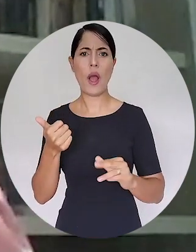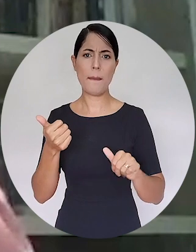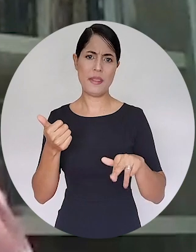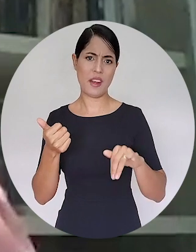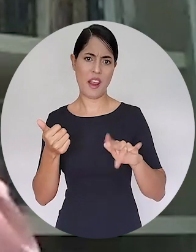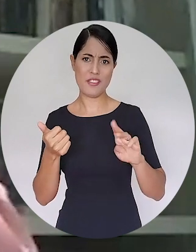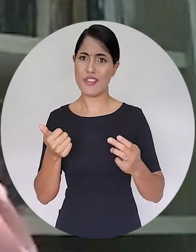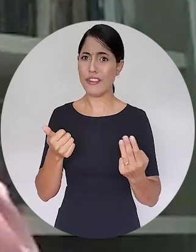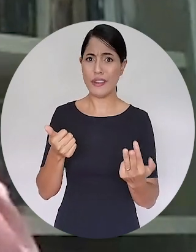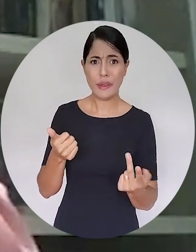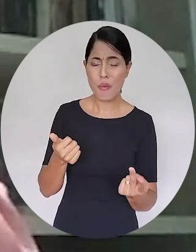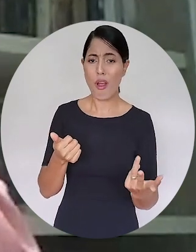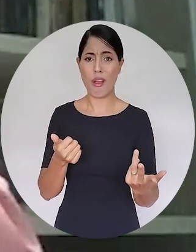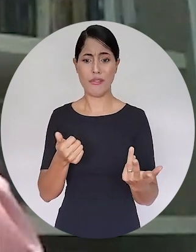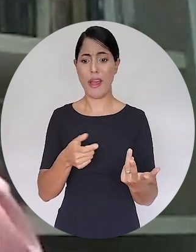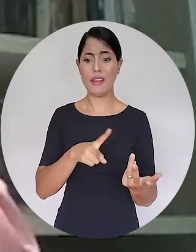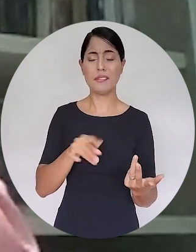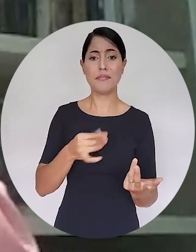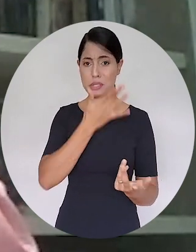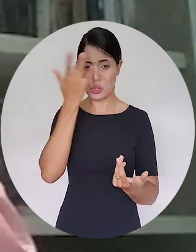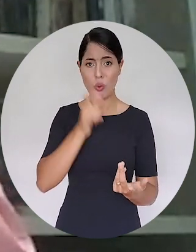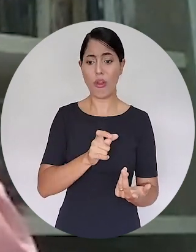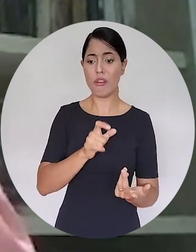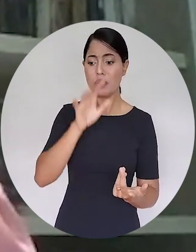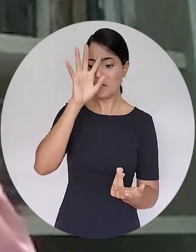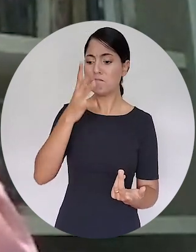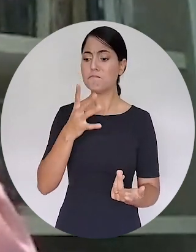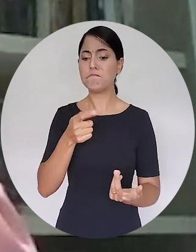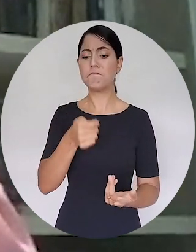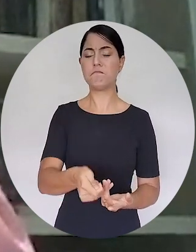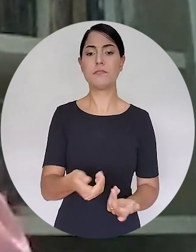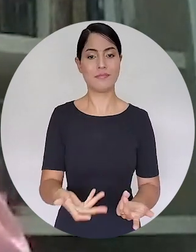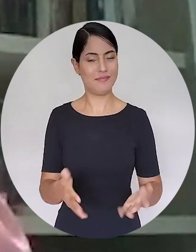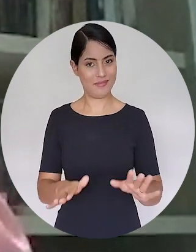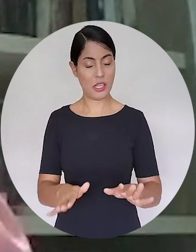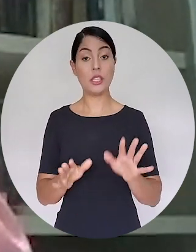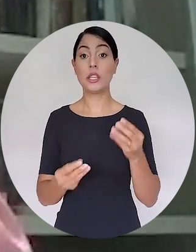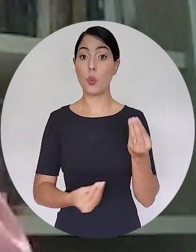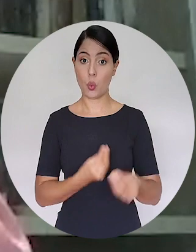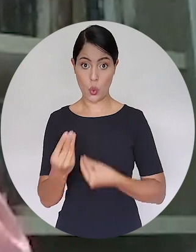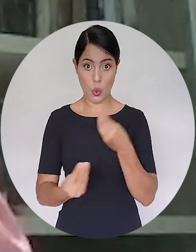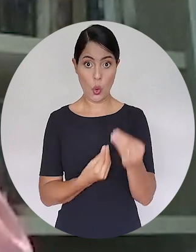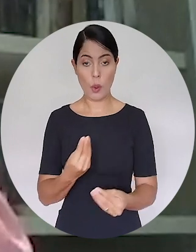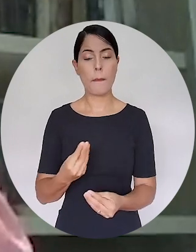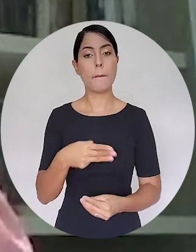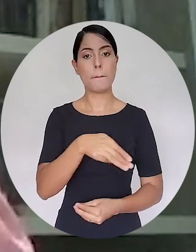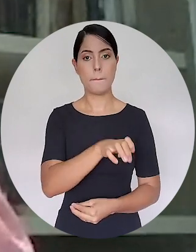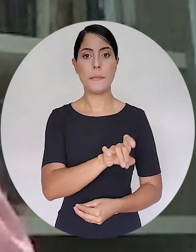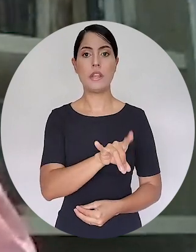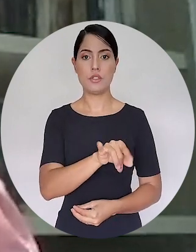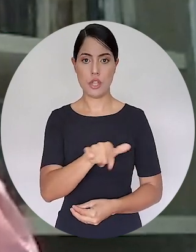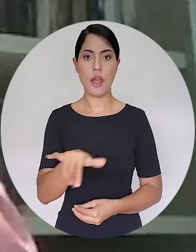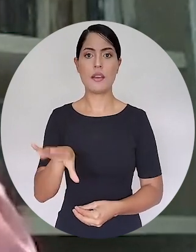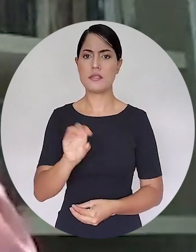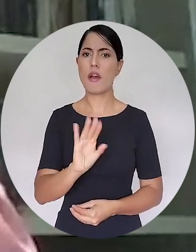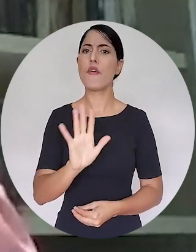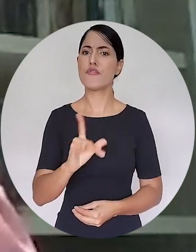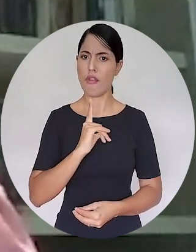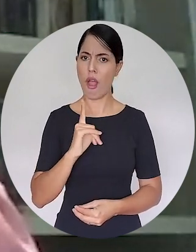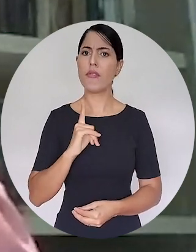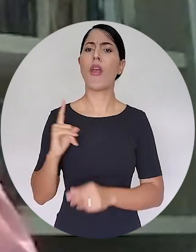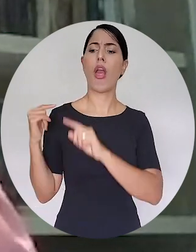o que é melhor para a outra parte. Então, especialmente no contexto empresarial, a mediação sempre foi muito utilizada, né, nos